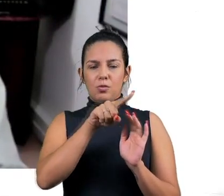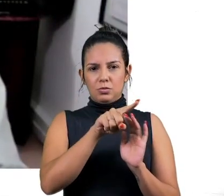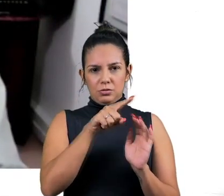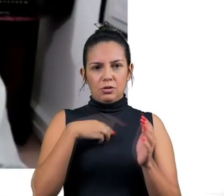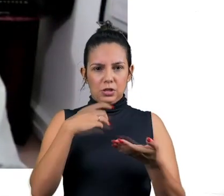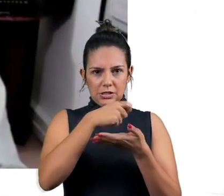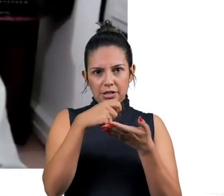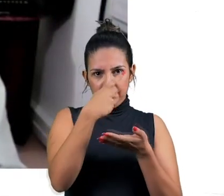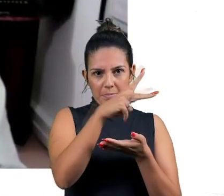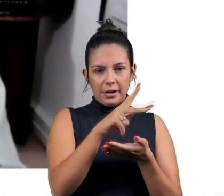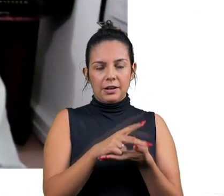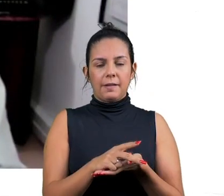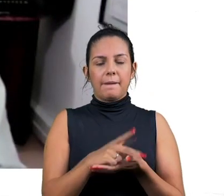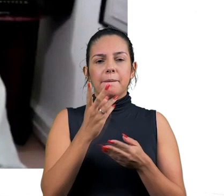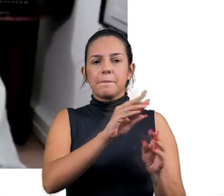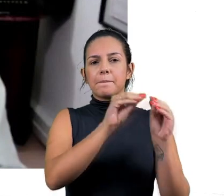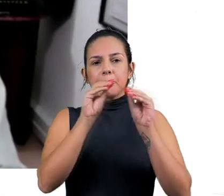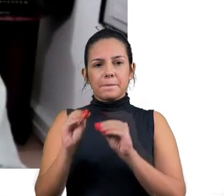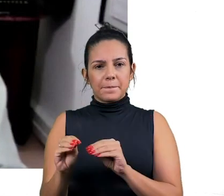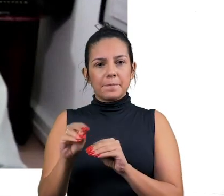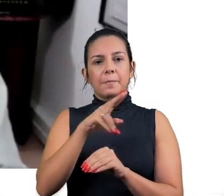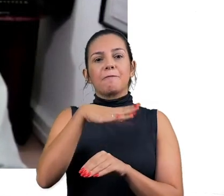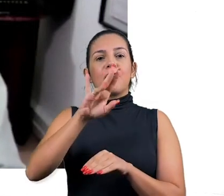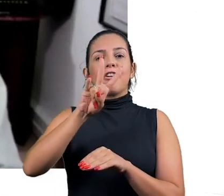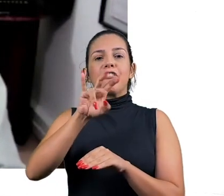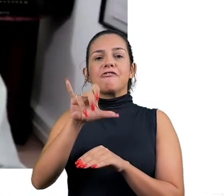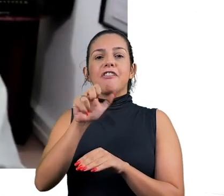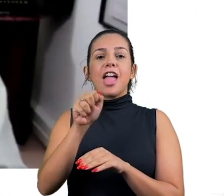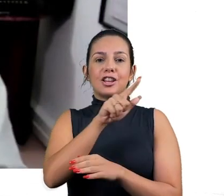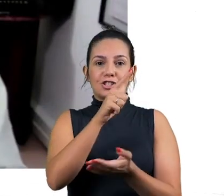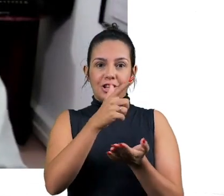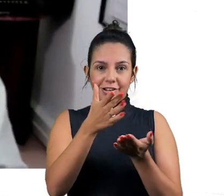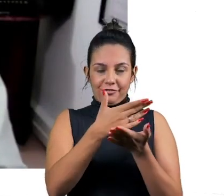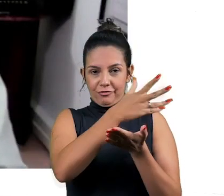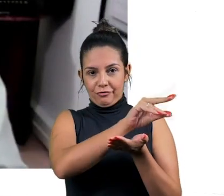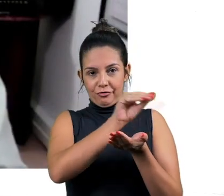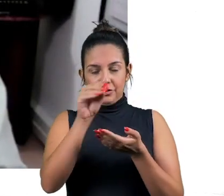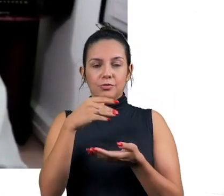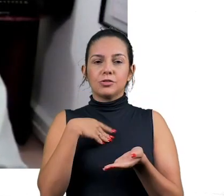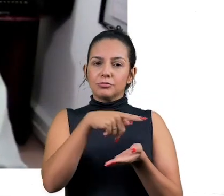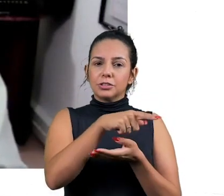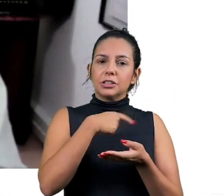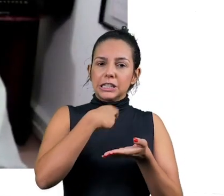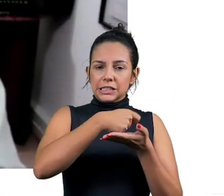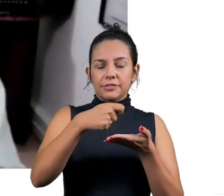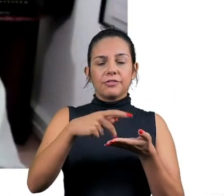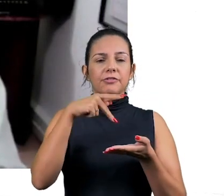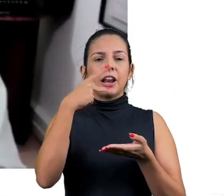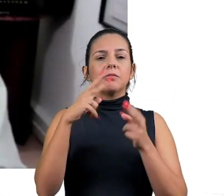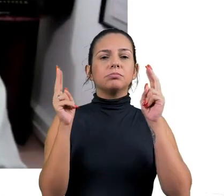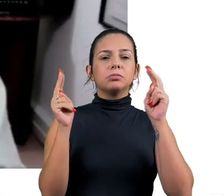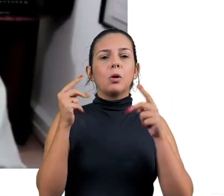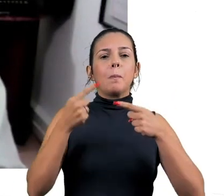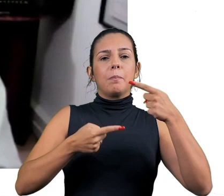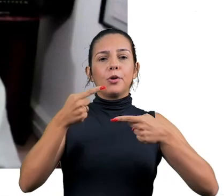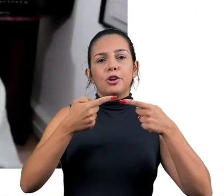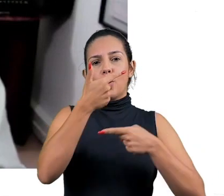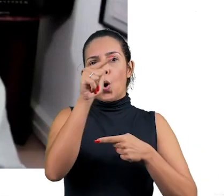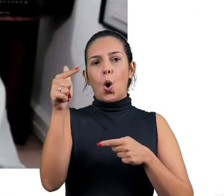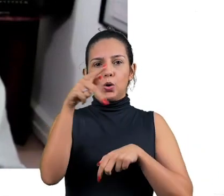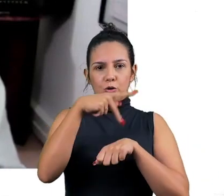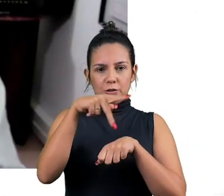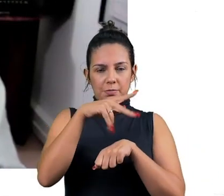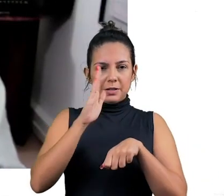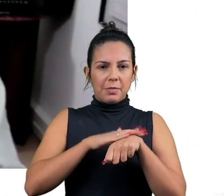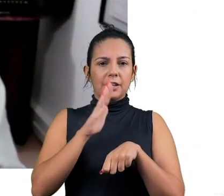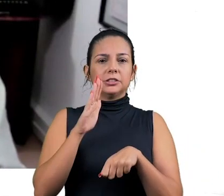para ser colunista da Veja. E lá, basicamente, eu falava sobre a política dos outros países,